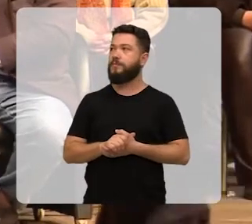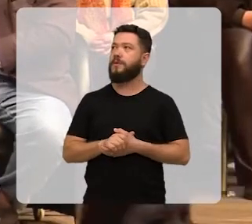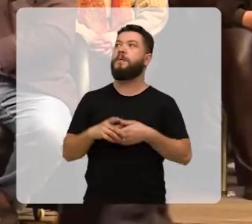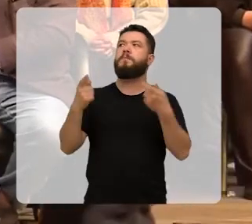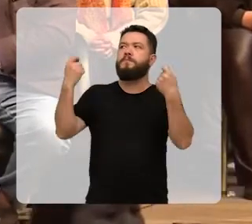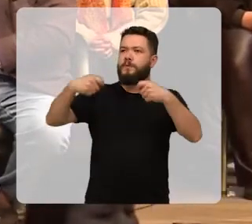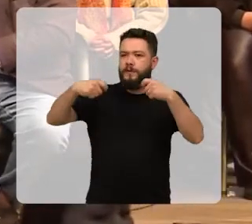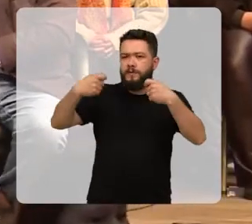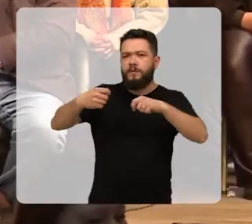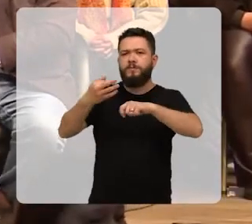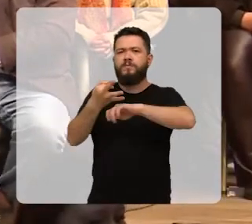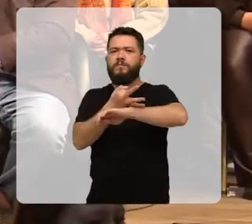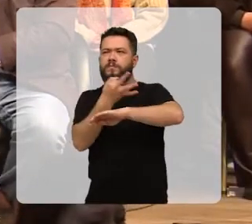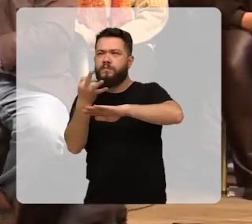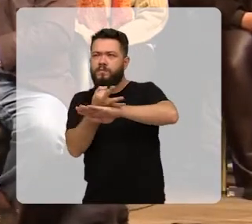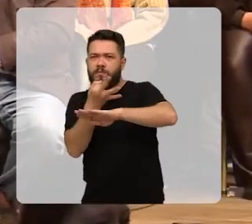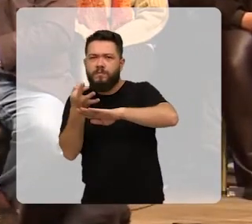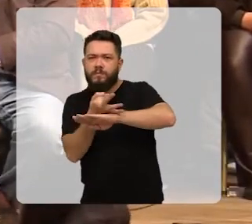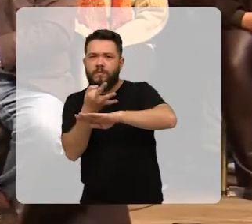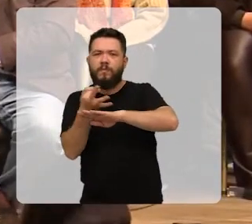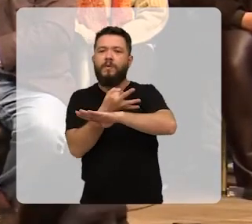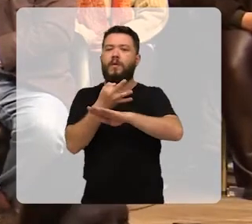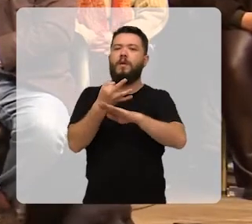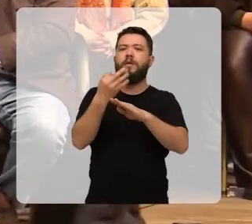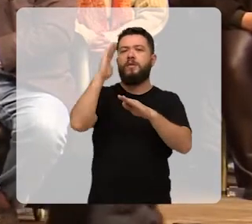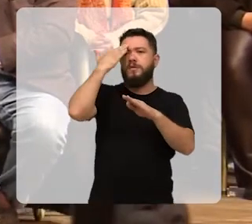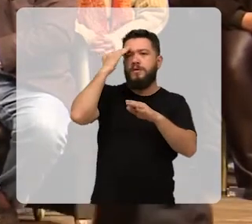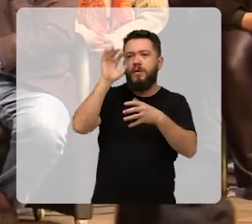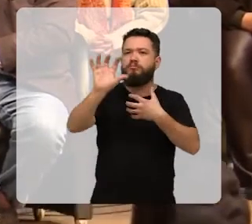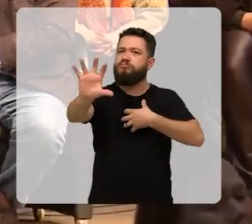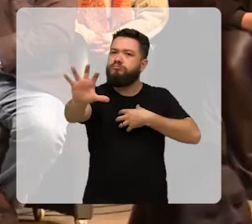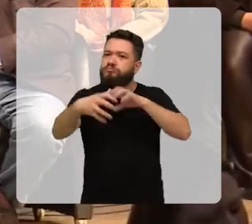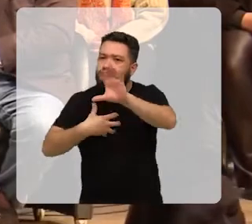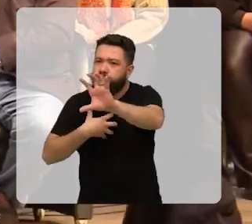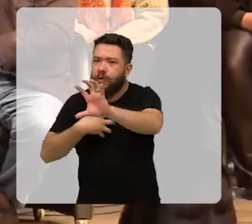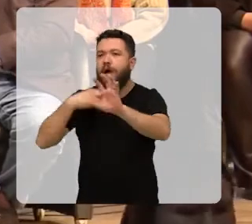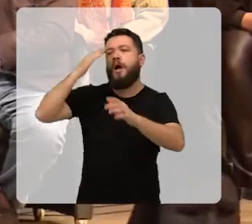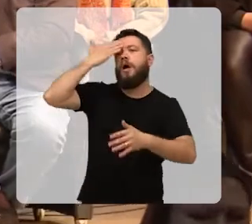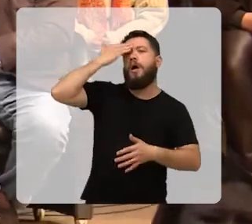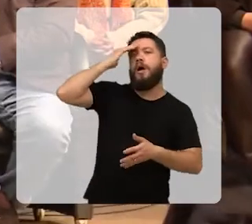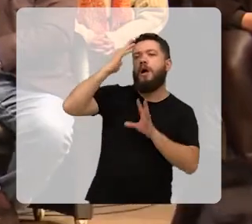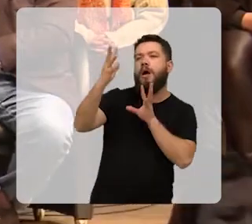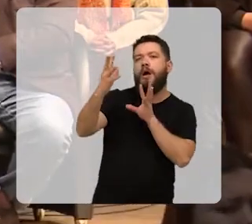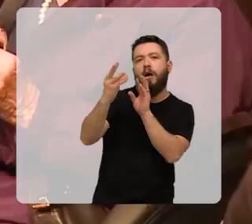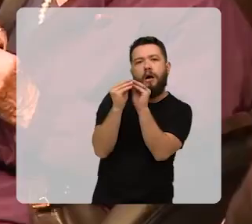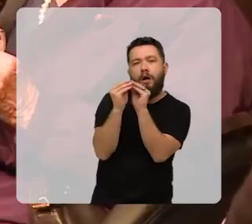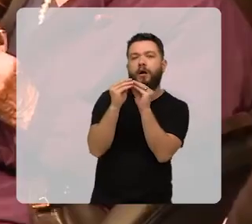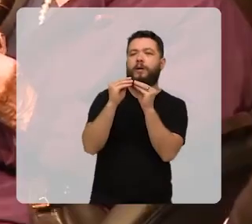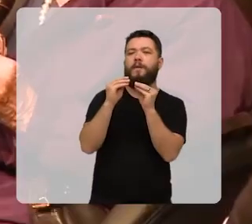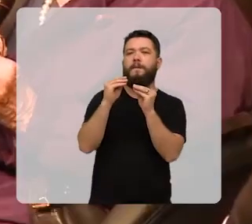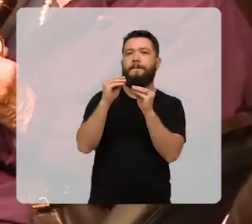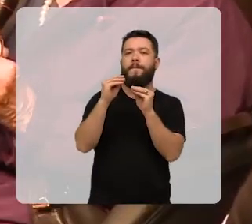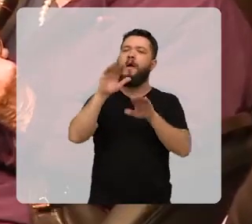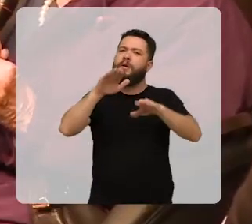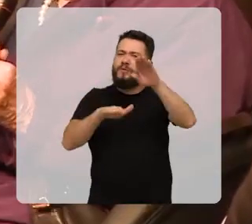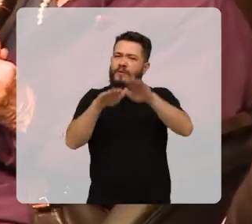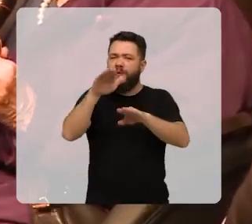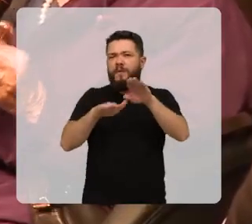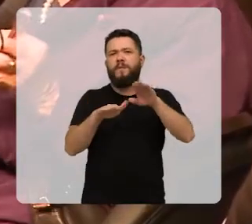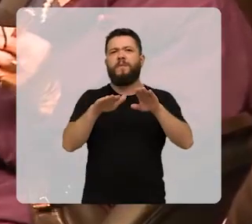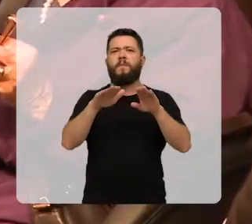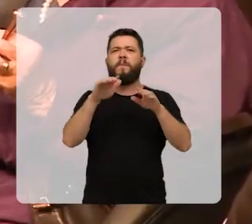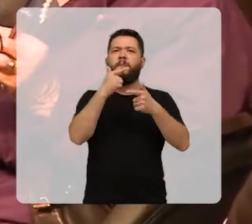tolerância e que um entenda o outro muitas vezes tem esses problemas